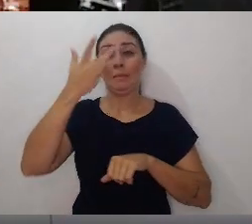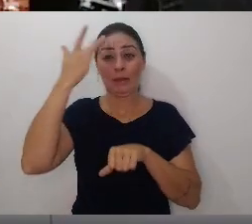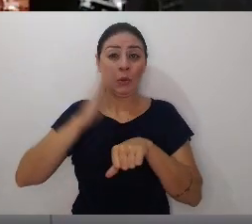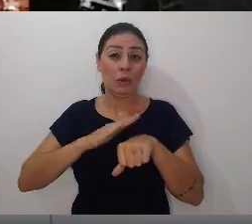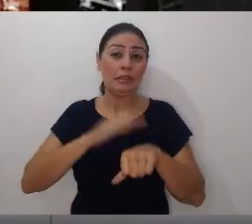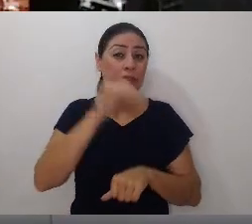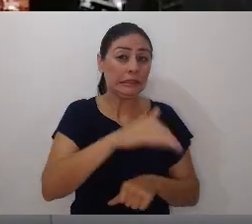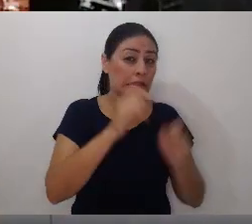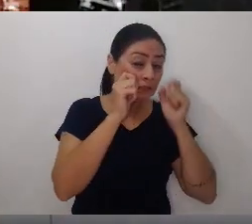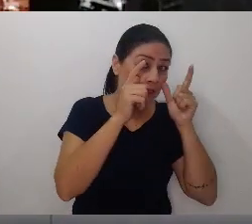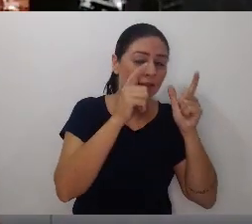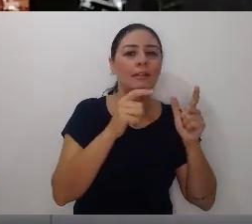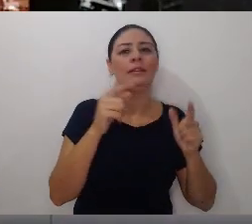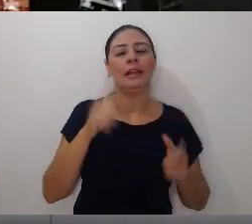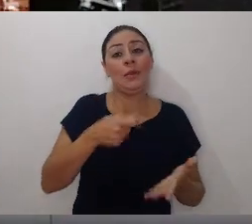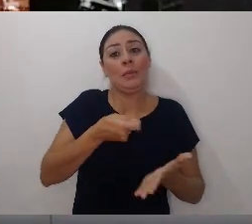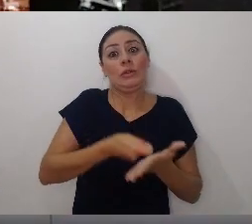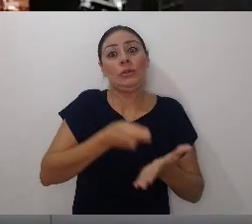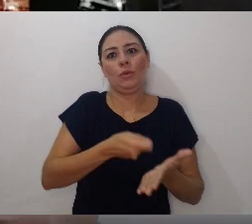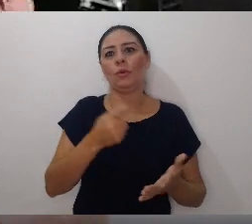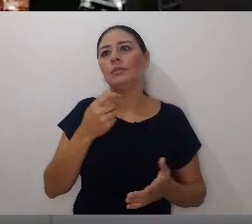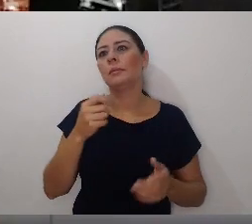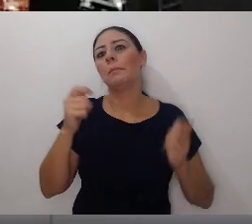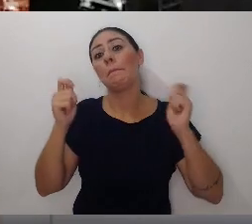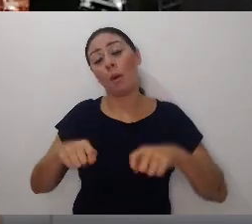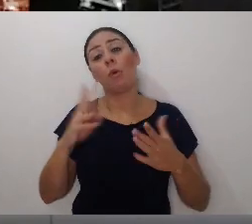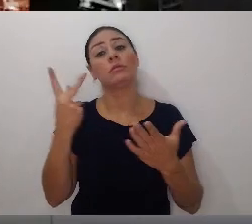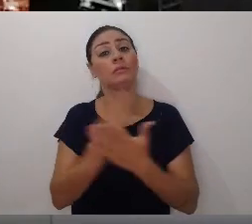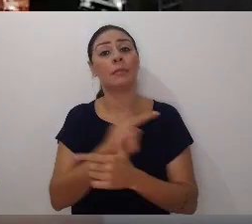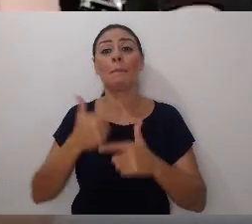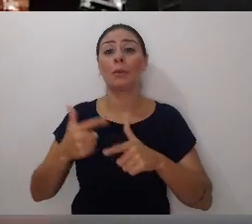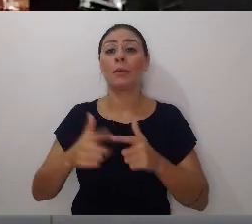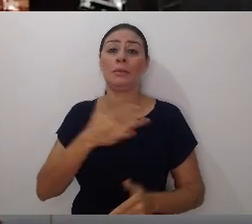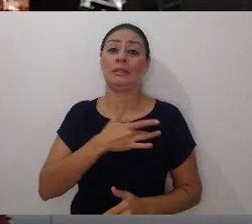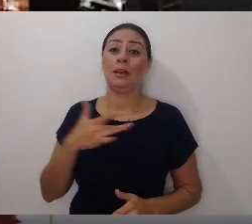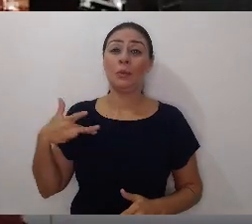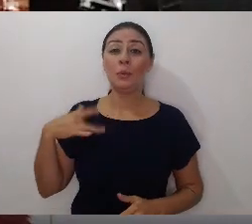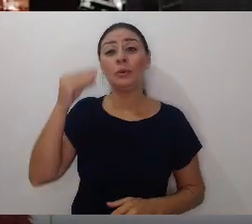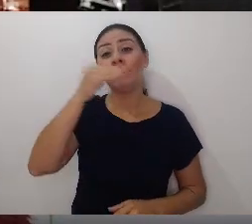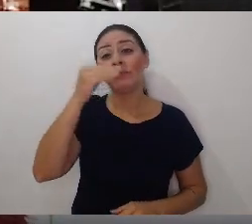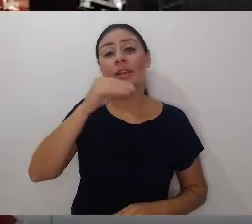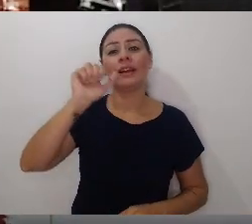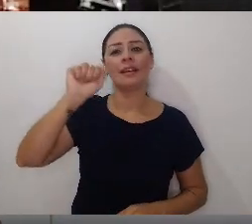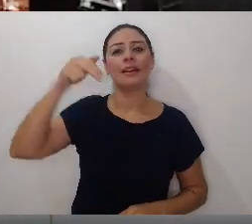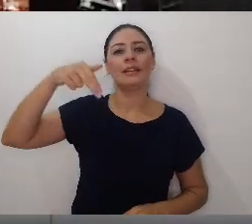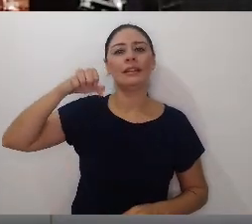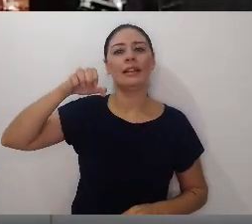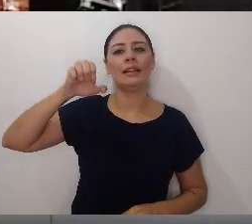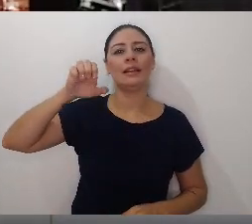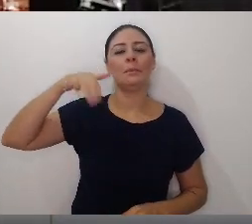suficientes. Todo despertar que não é espontâneo precisa forçar para sair. Ou tem um problema de saúde, tipo uma